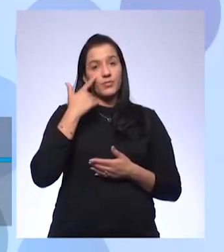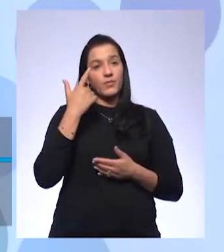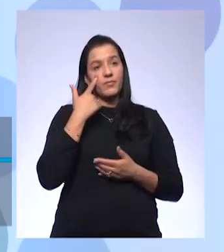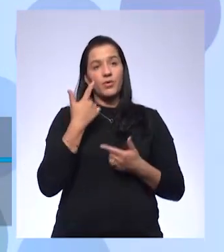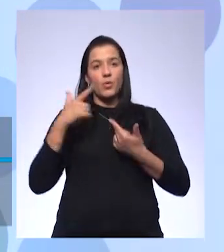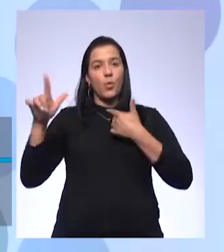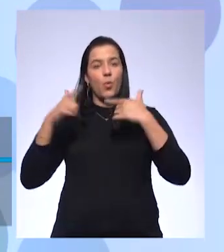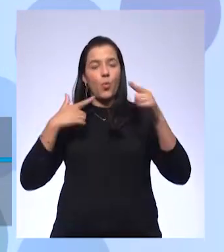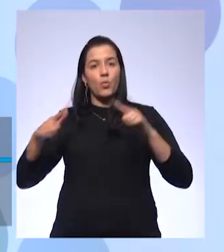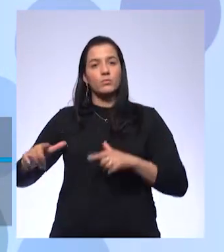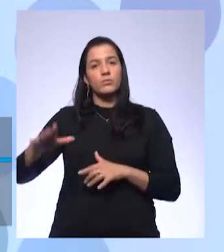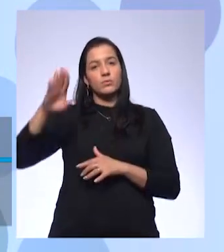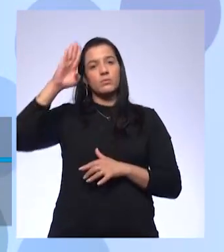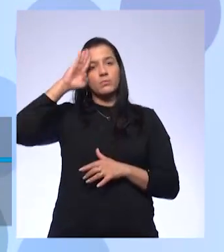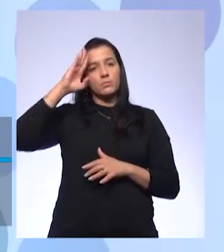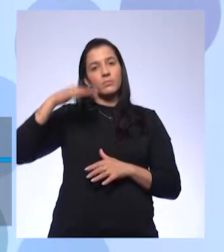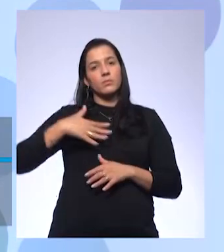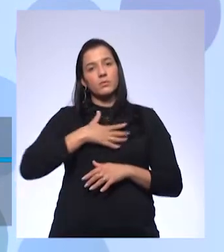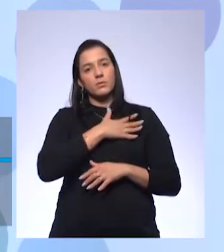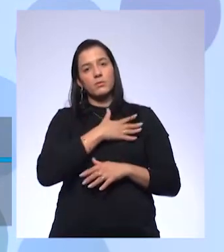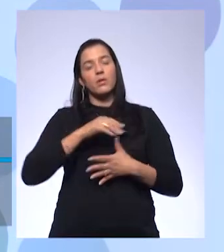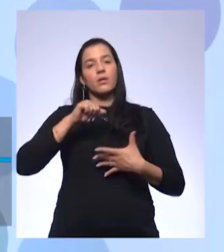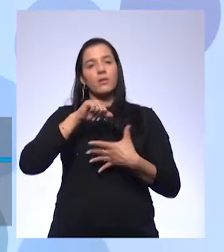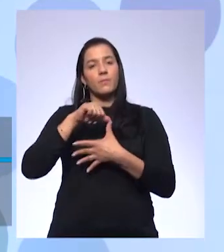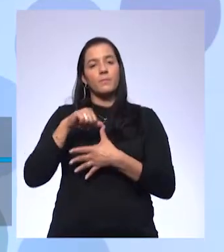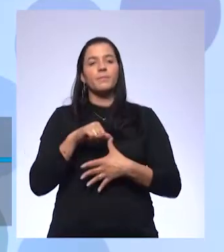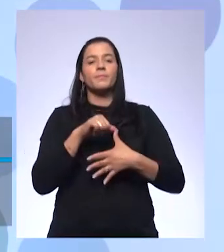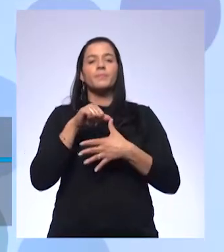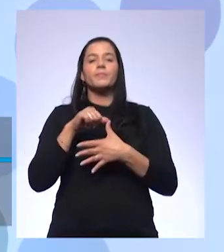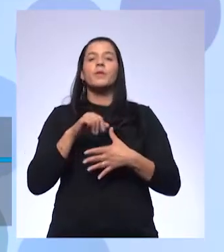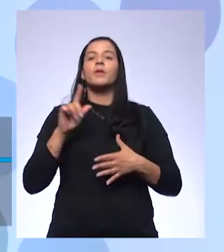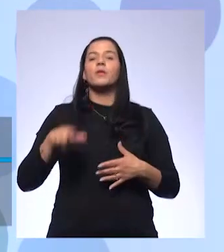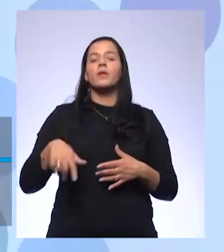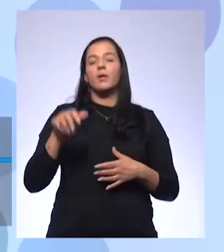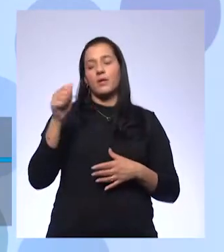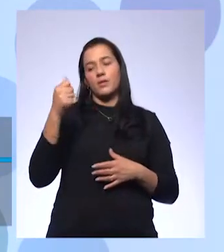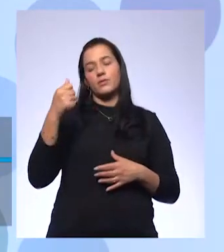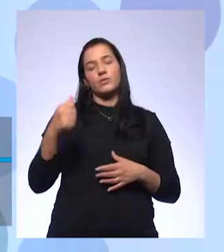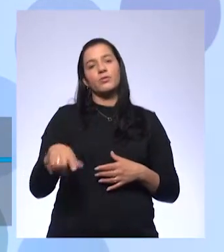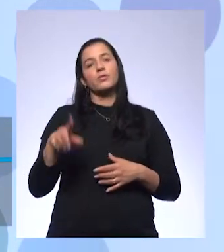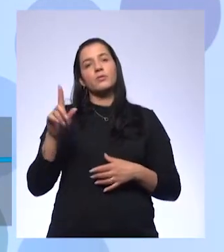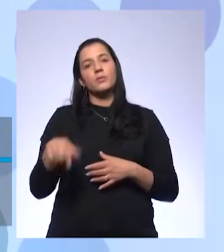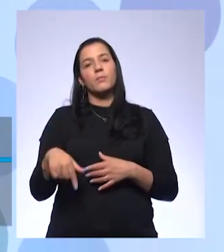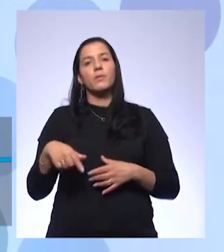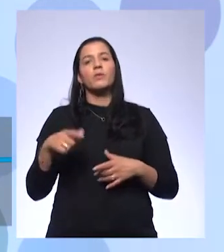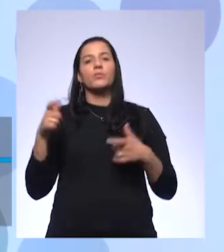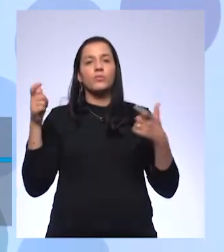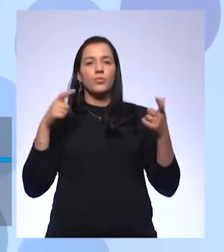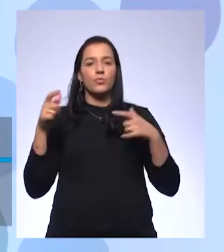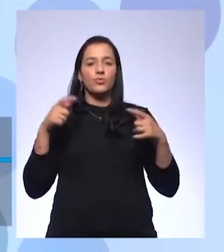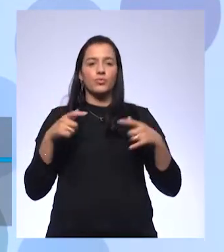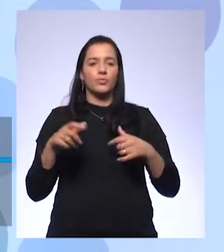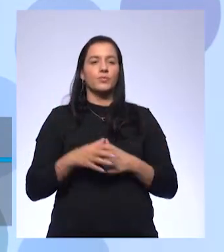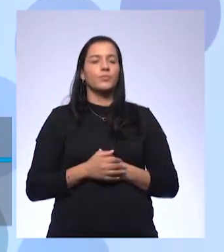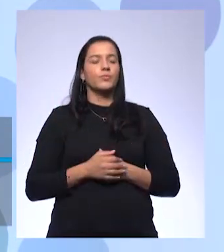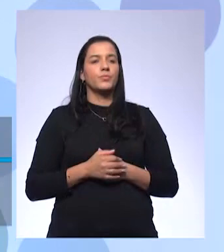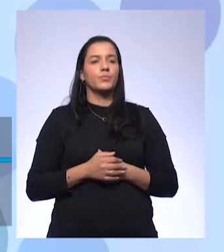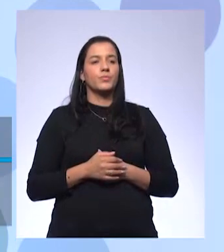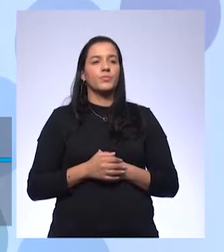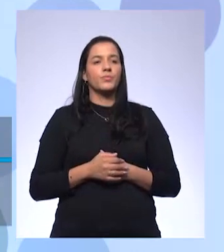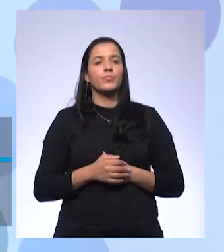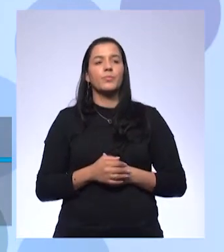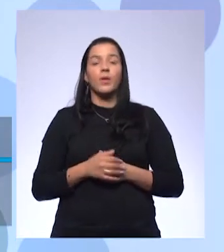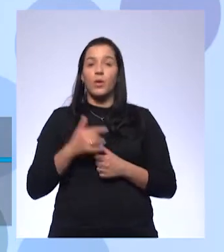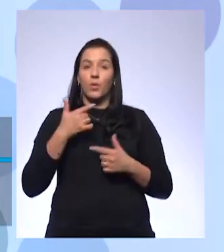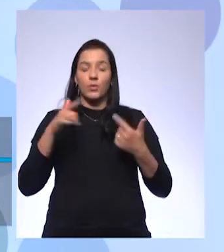outras ditaduras na América Latina, pontuando a Argentina e Chile, tá? Antes da gente olhar